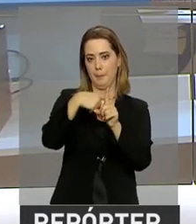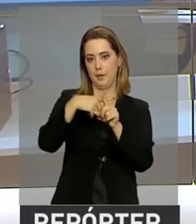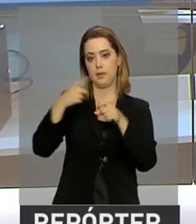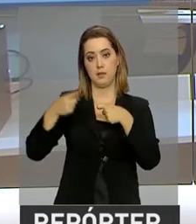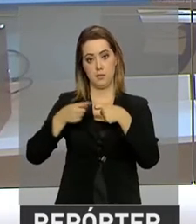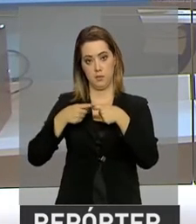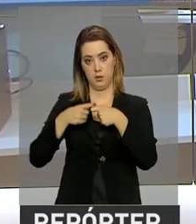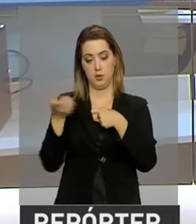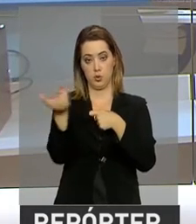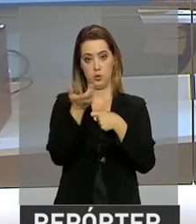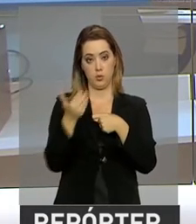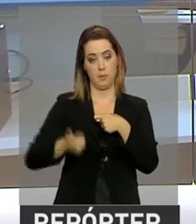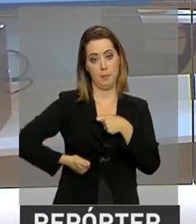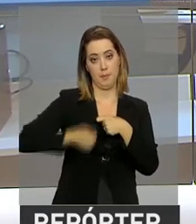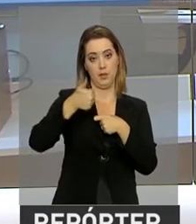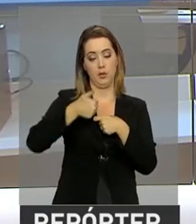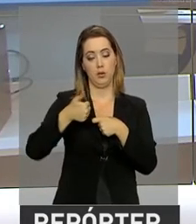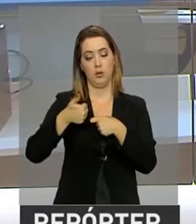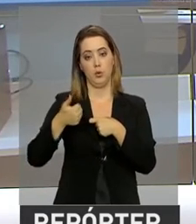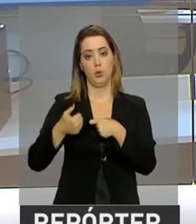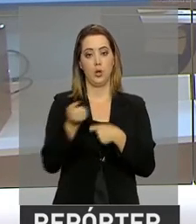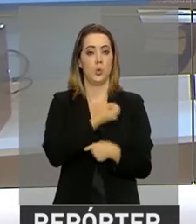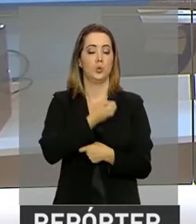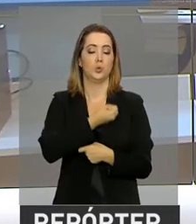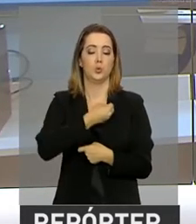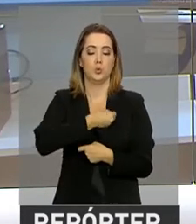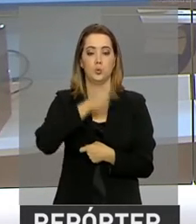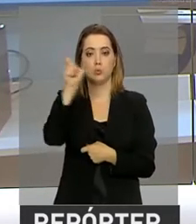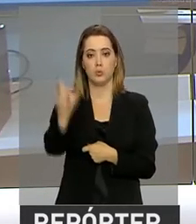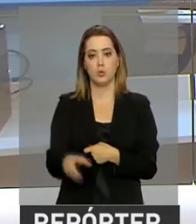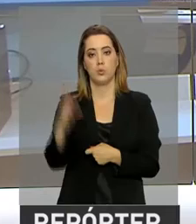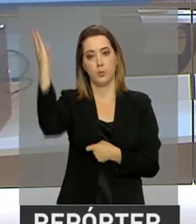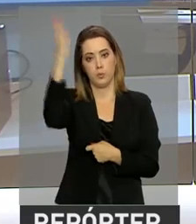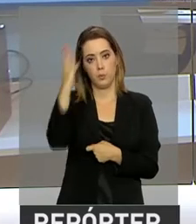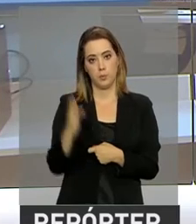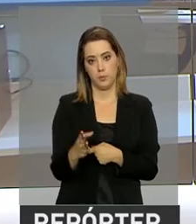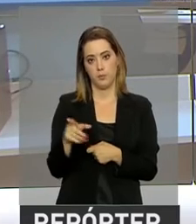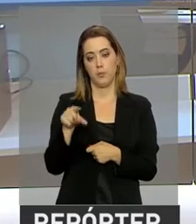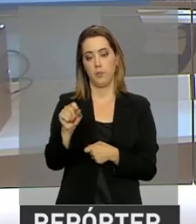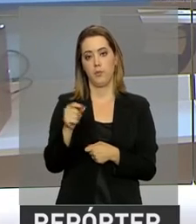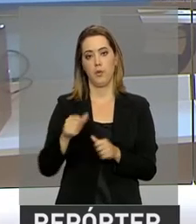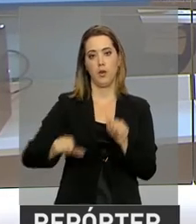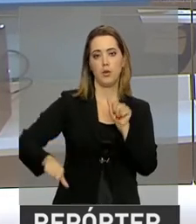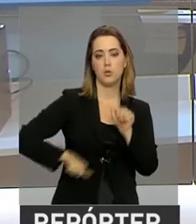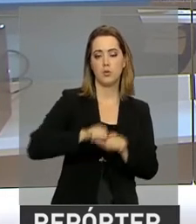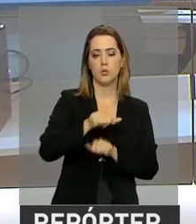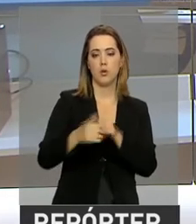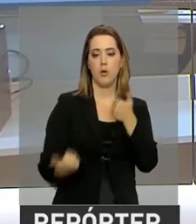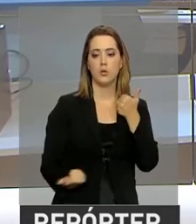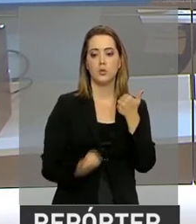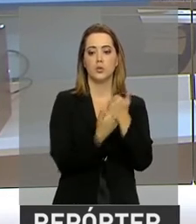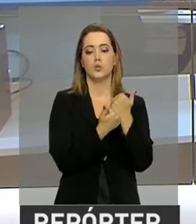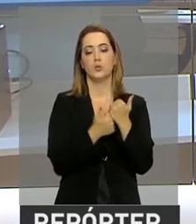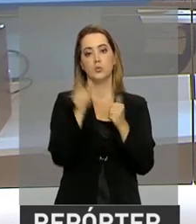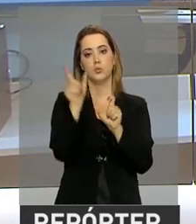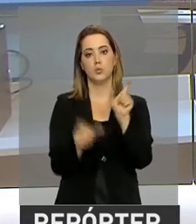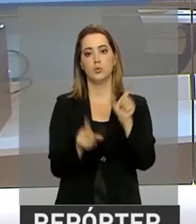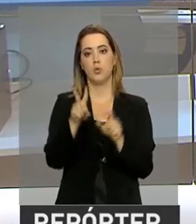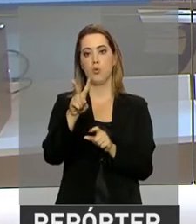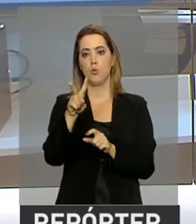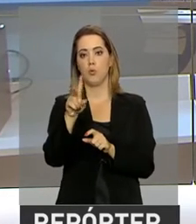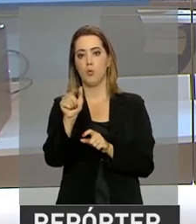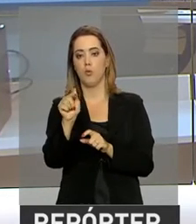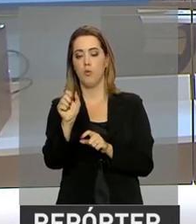profissionais brasileiros para isso o ministério da saúde vai lançar um edital que pretende substituir vagas ocupadas por cubanos e